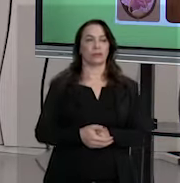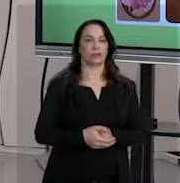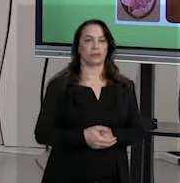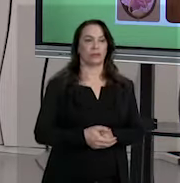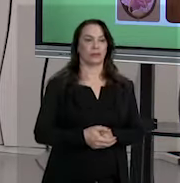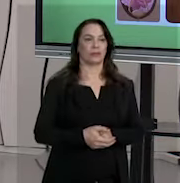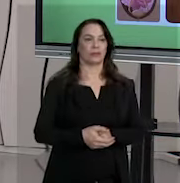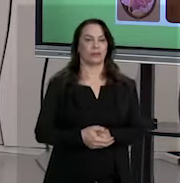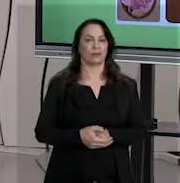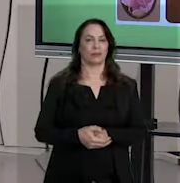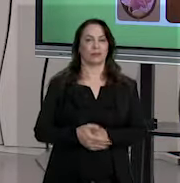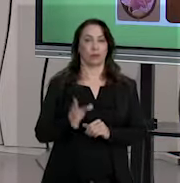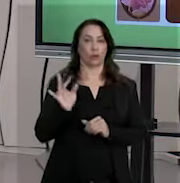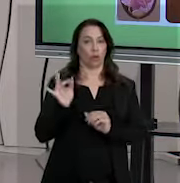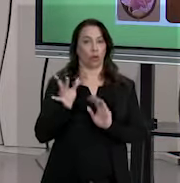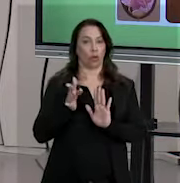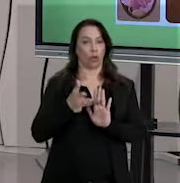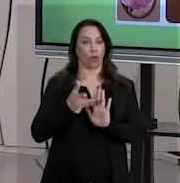de cima